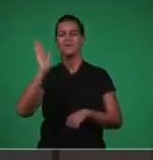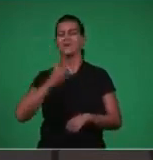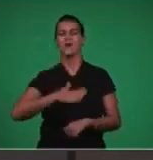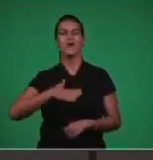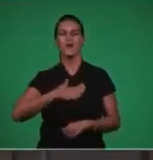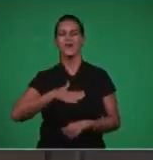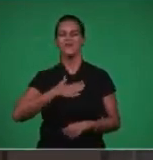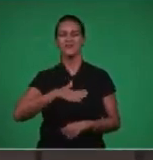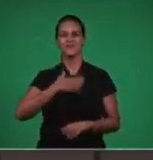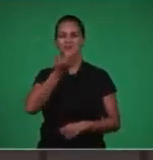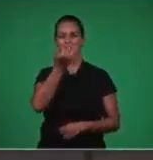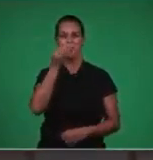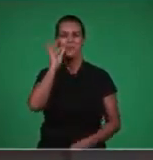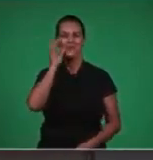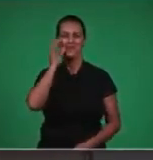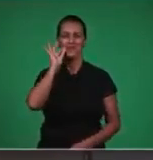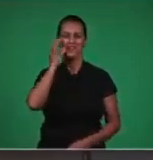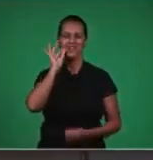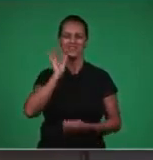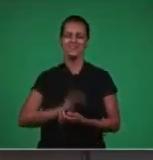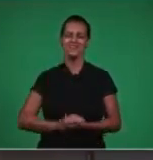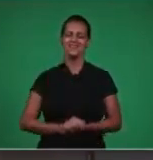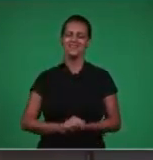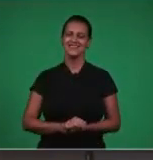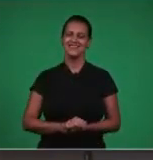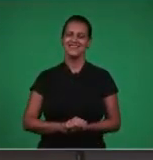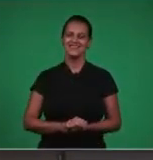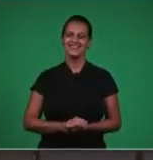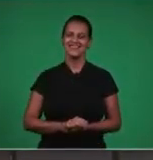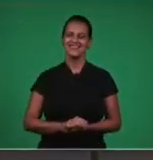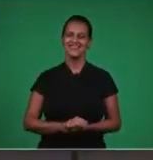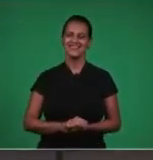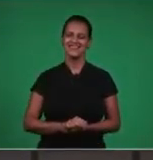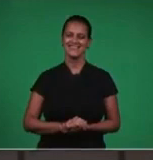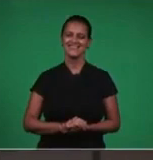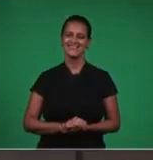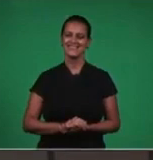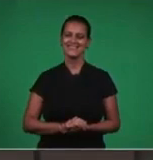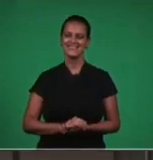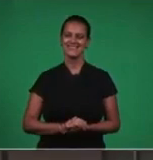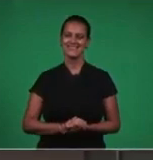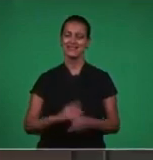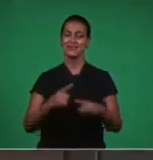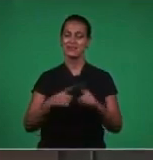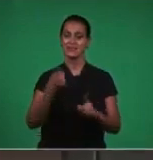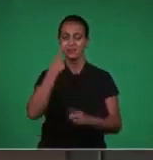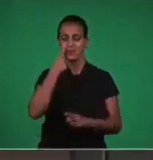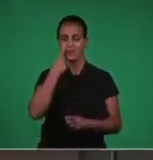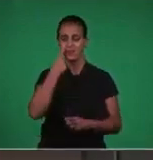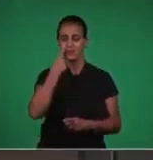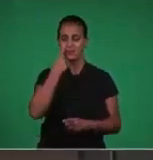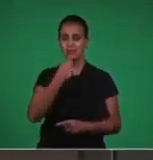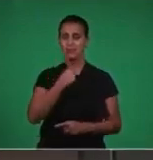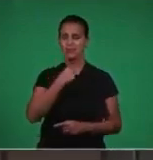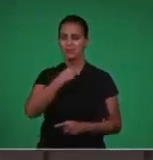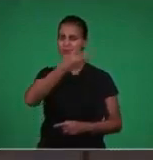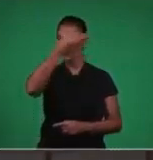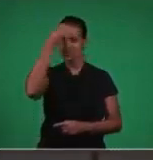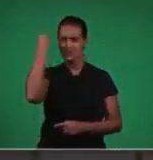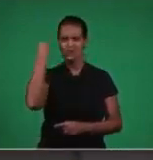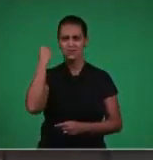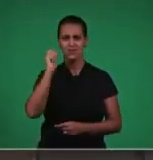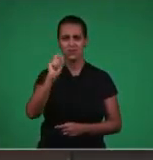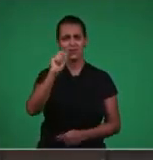de fazer, tomar café. Mas olha, não vamos esquecer de uma coisa que é fundamental. Não